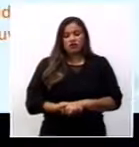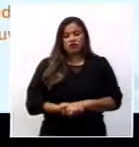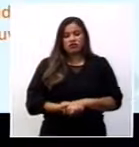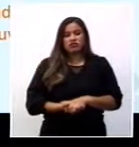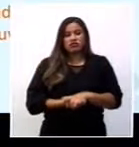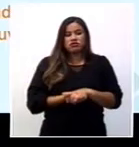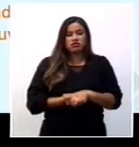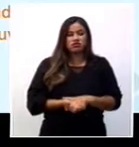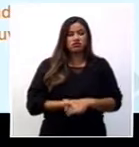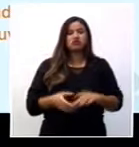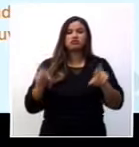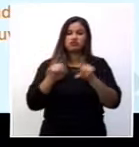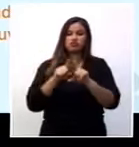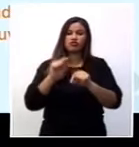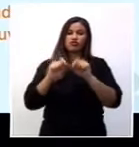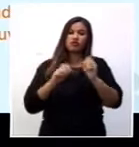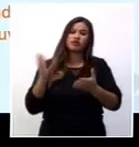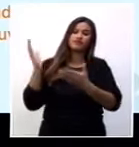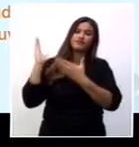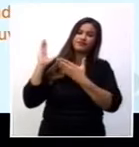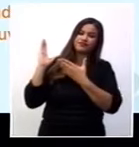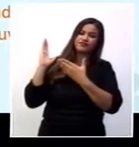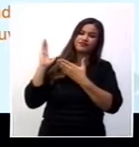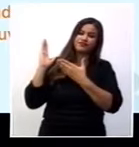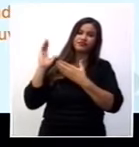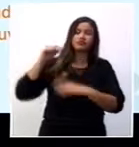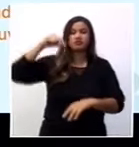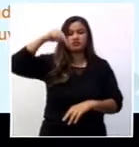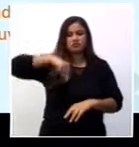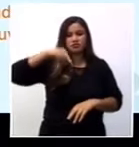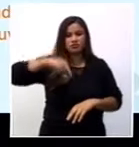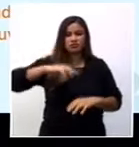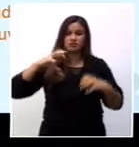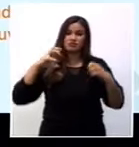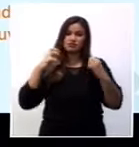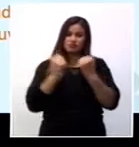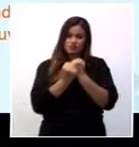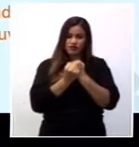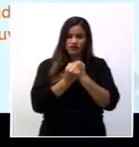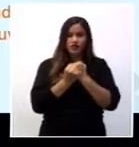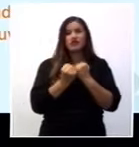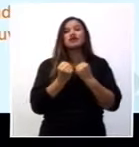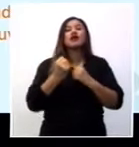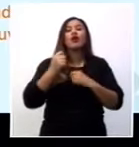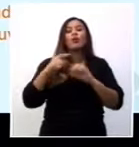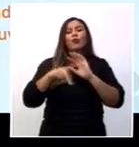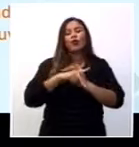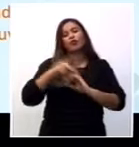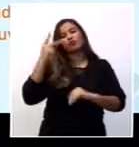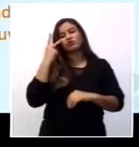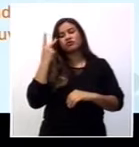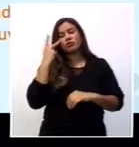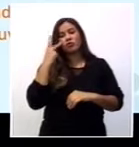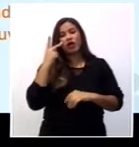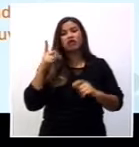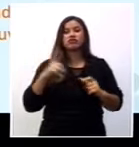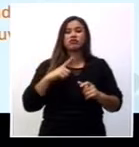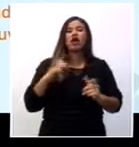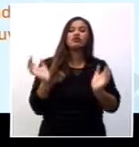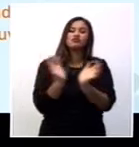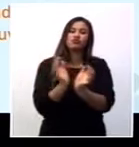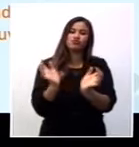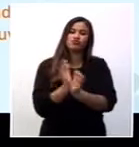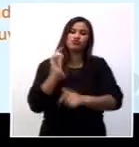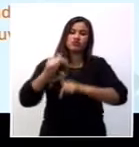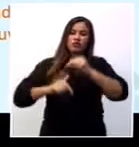Defesa Civil do estado de São Paulo tem uma equipe muito bacana que trabalha aí